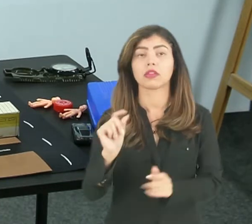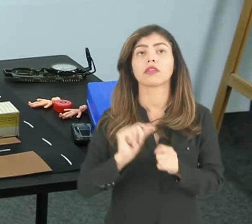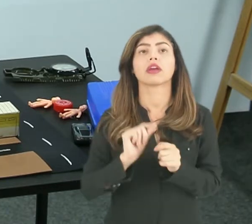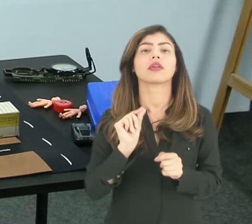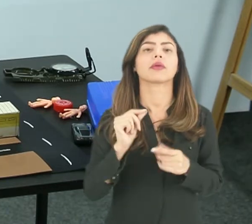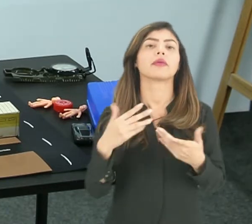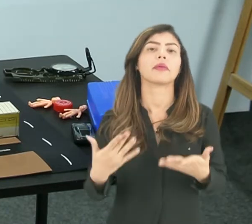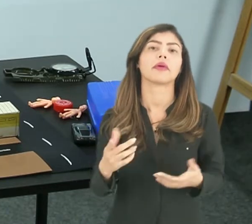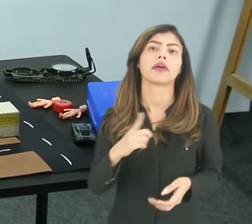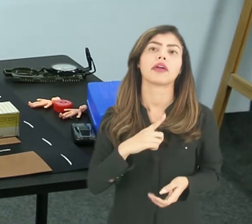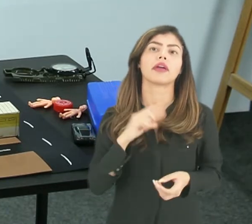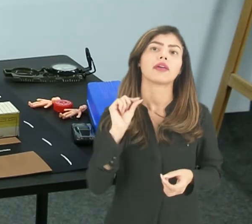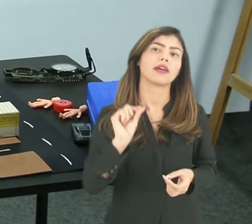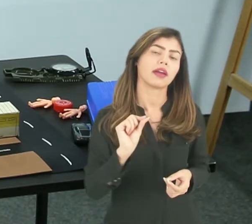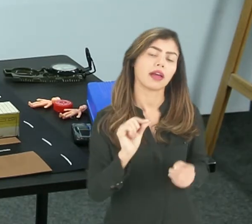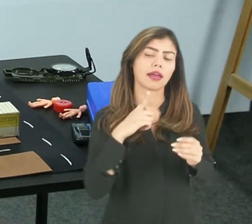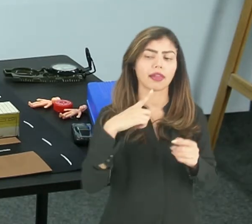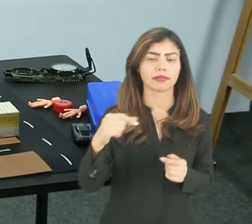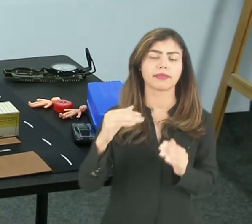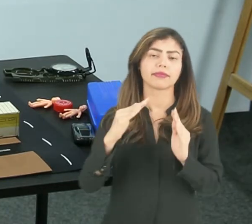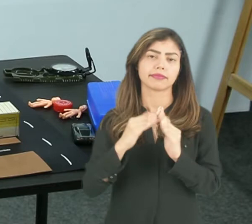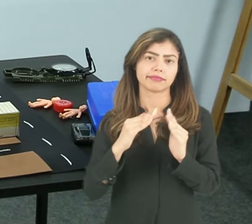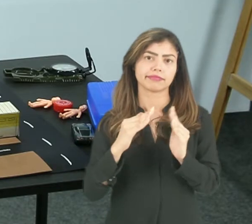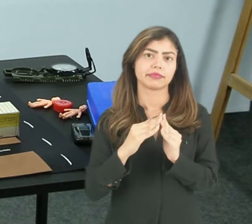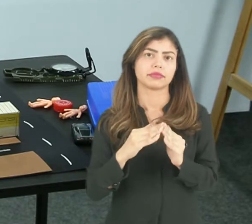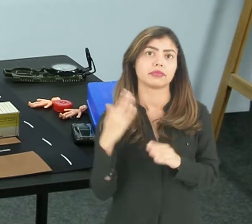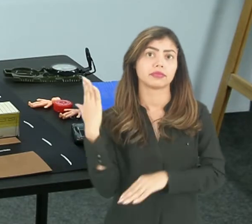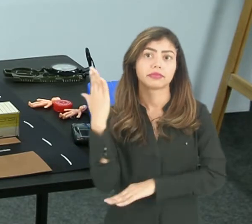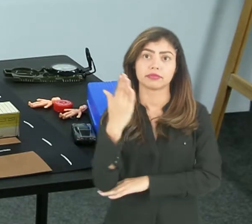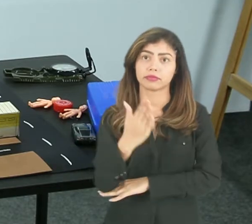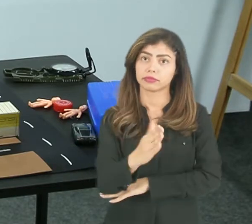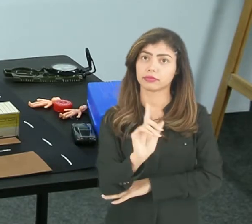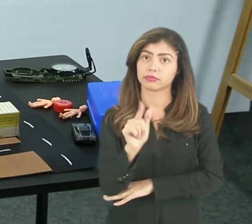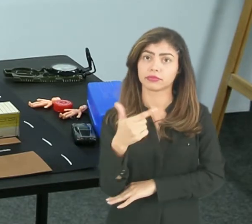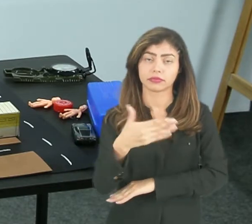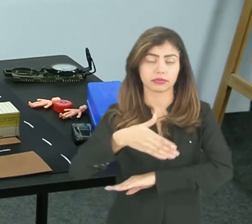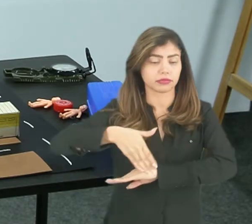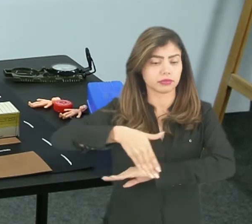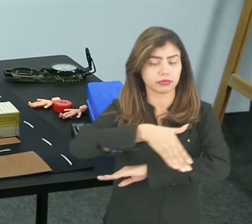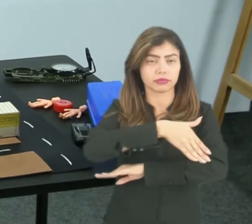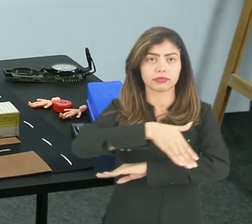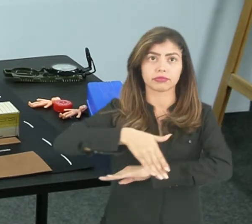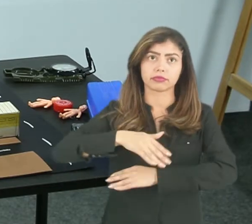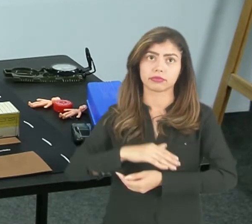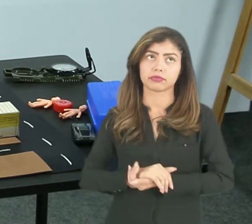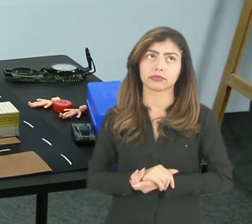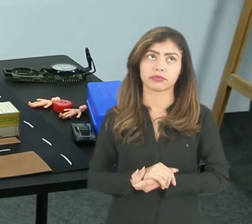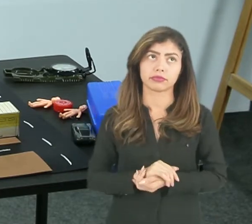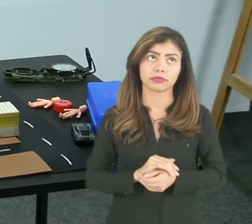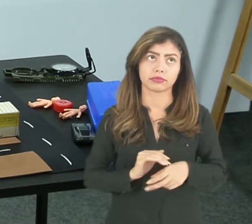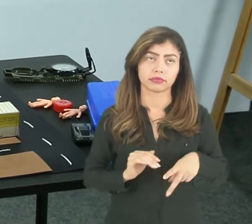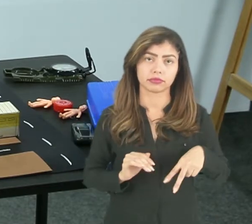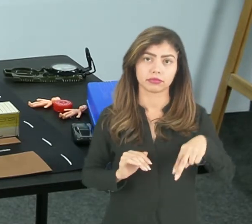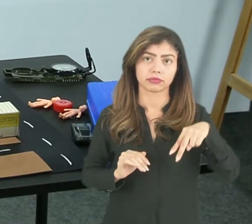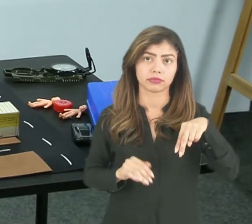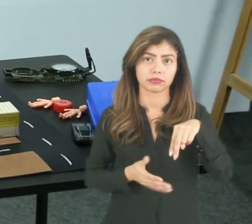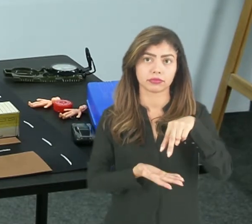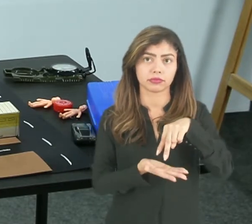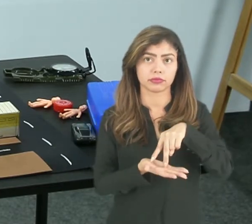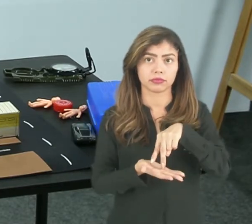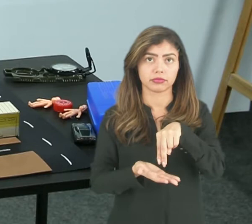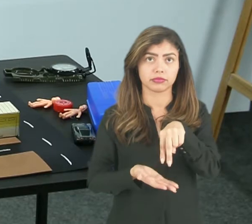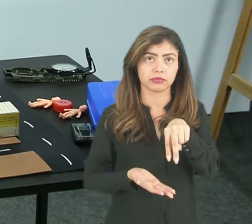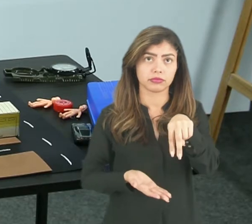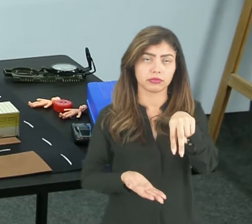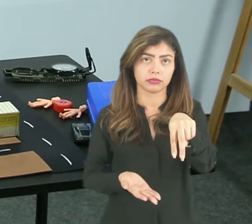ter que sair da sua casa em direção à próxima rua. Então, ele fez um giro aqui para o